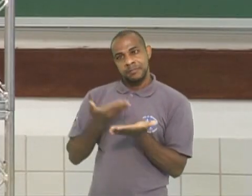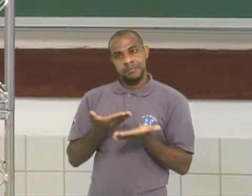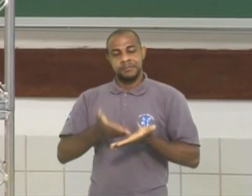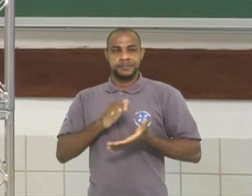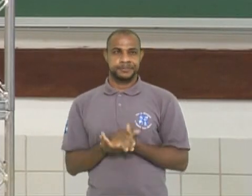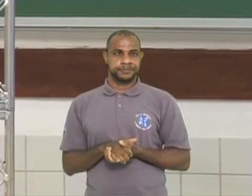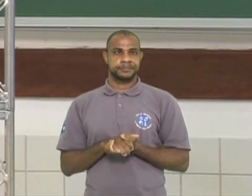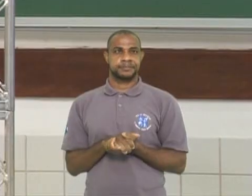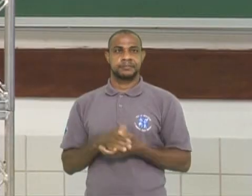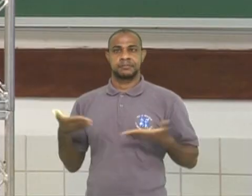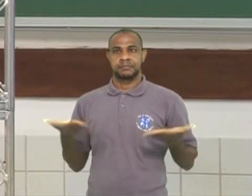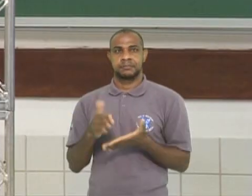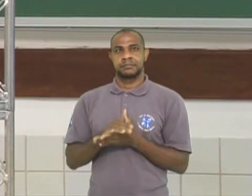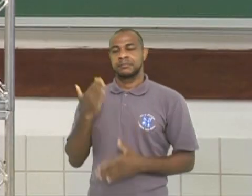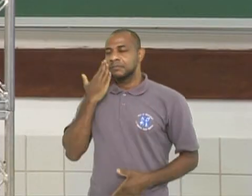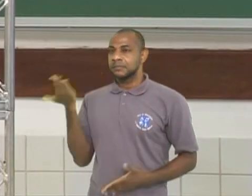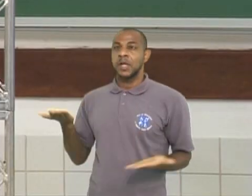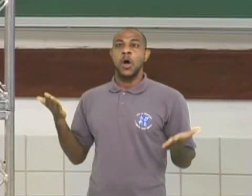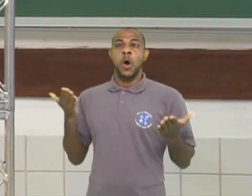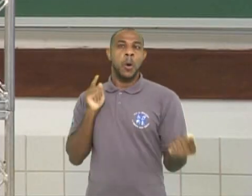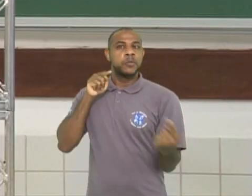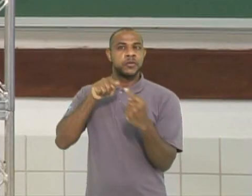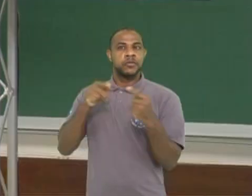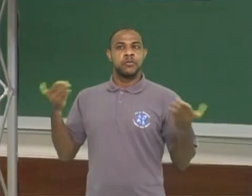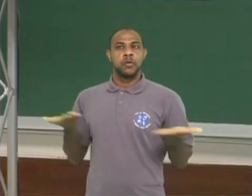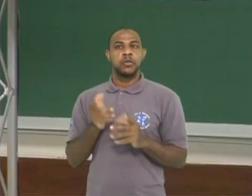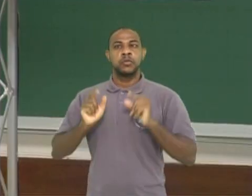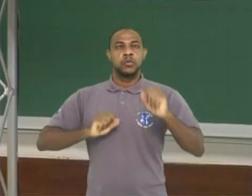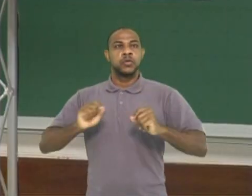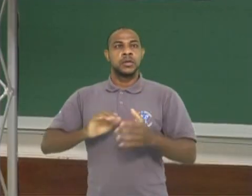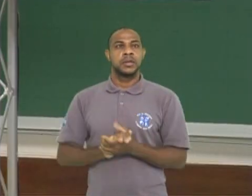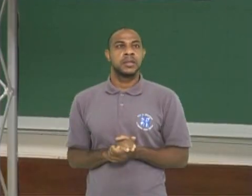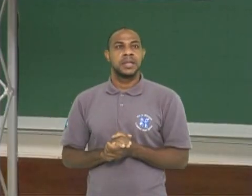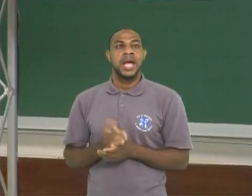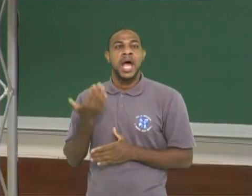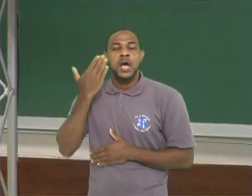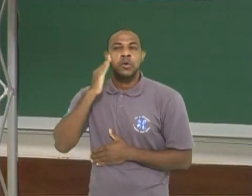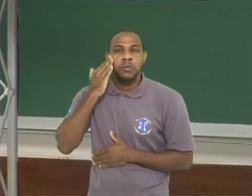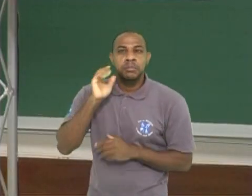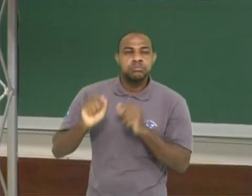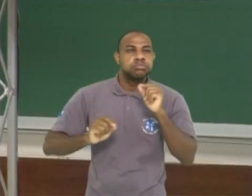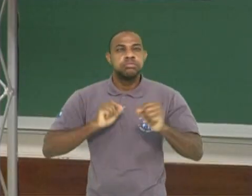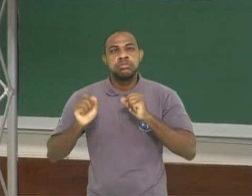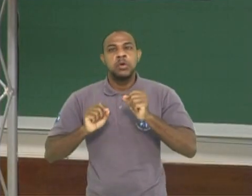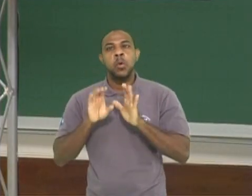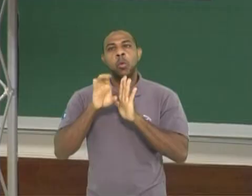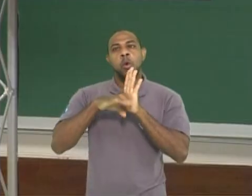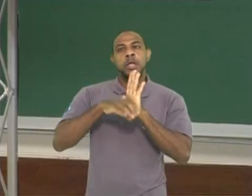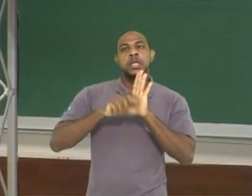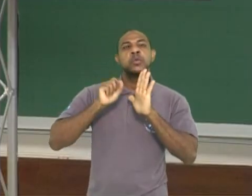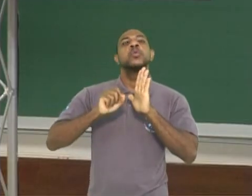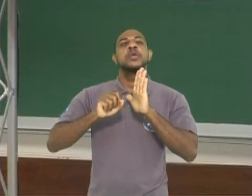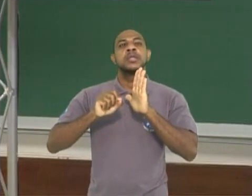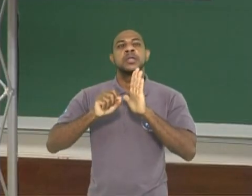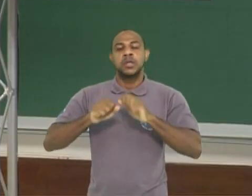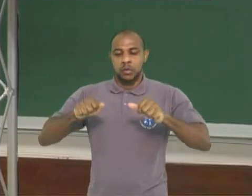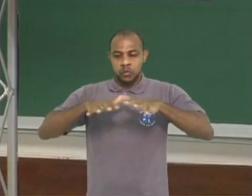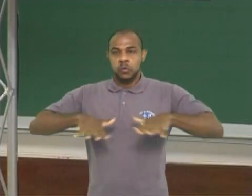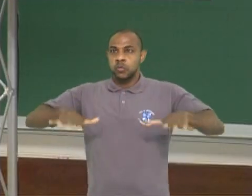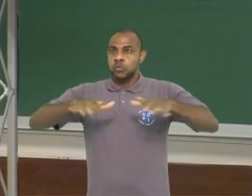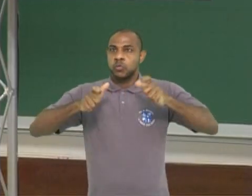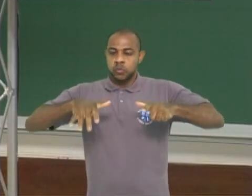de hoje. E o objetivo da nossa aula de hoje é compreender o conceito de